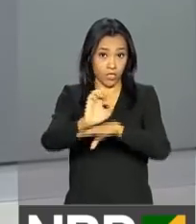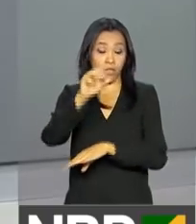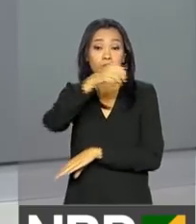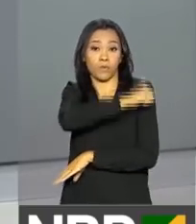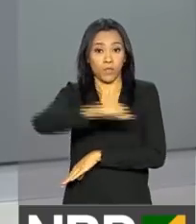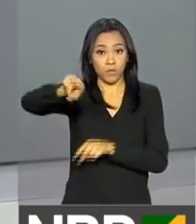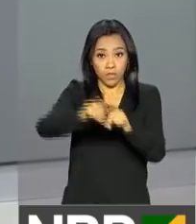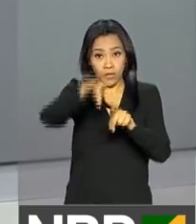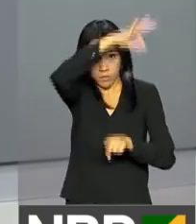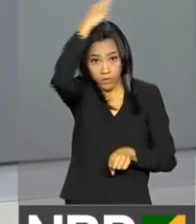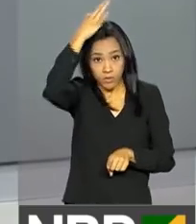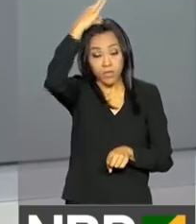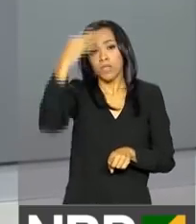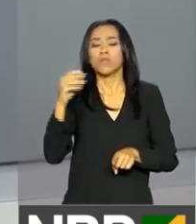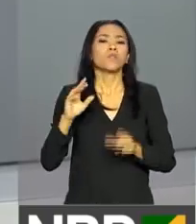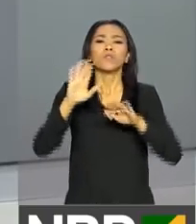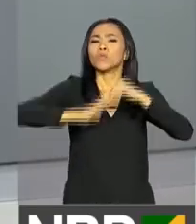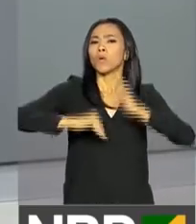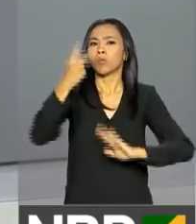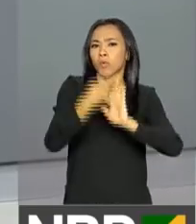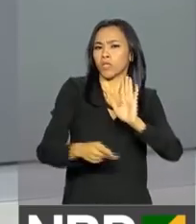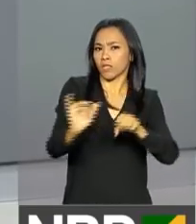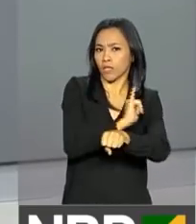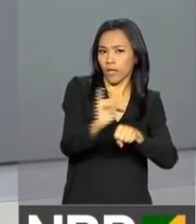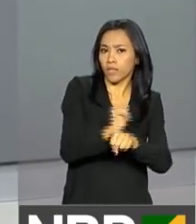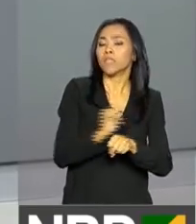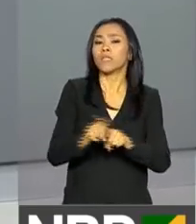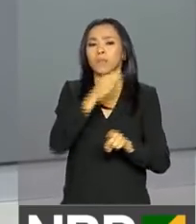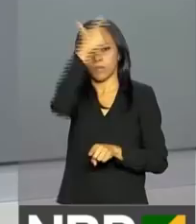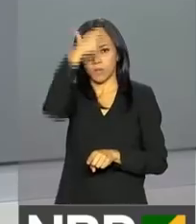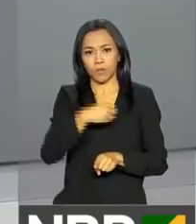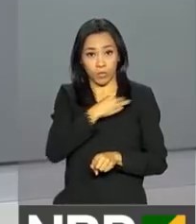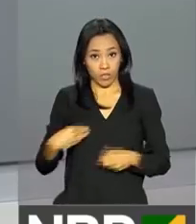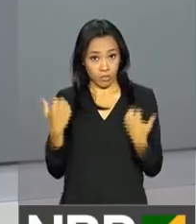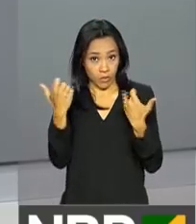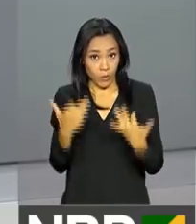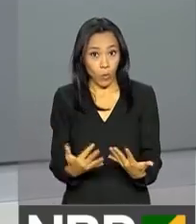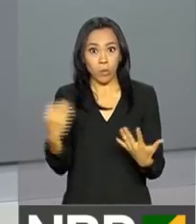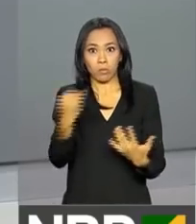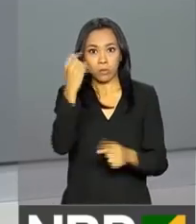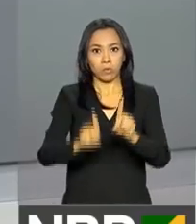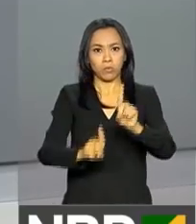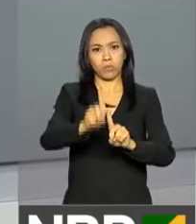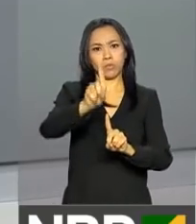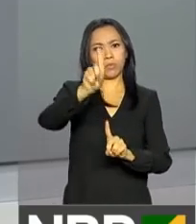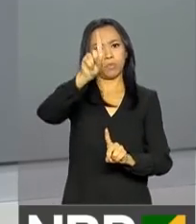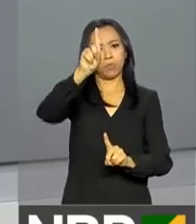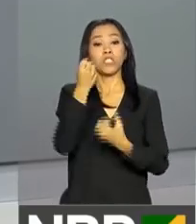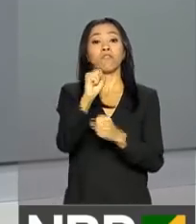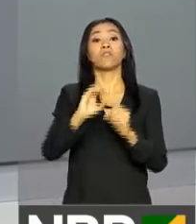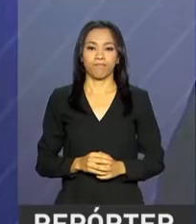em relação a projetos estratégicos jungmann ressaltou o importante papel do satélite geoestacionário de defesa e